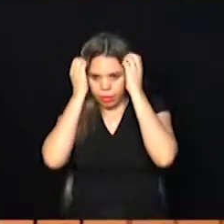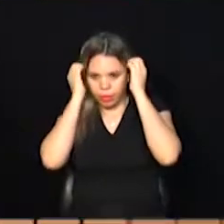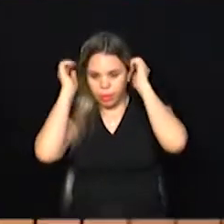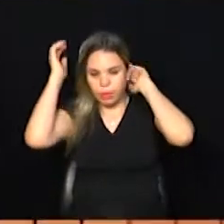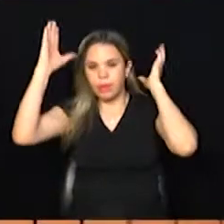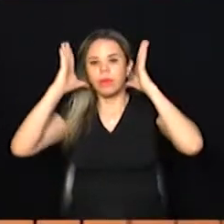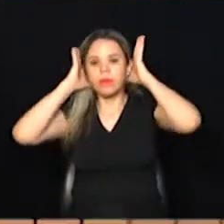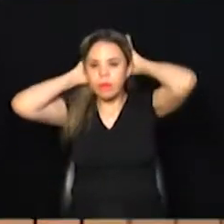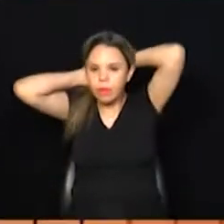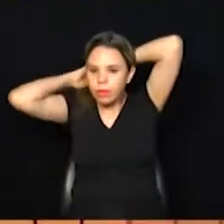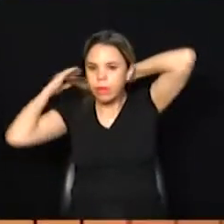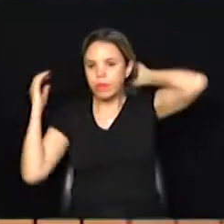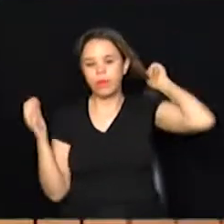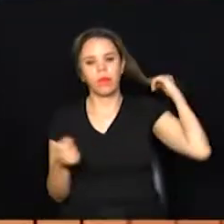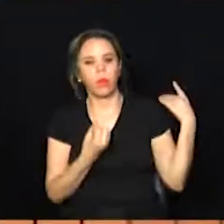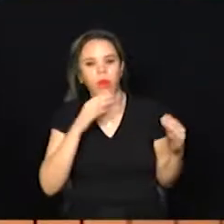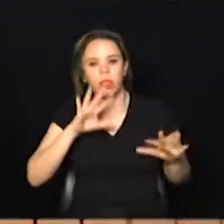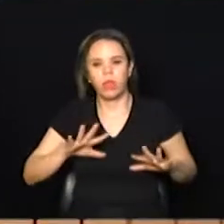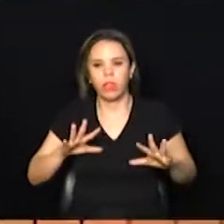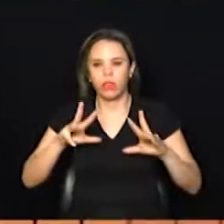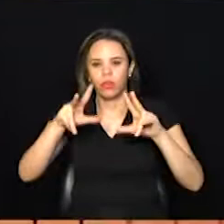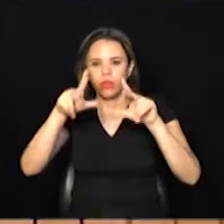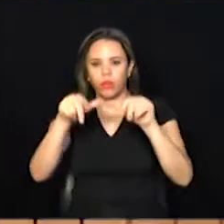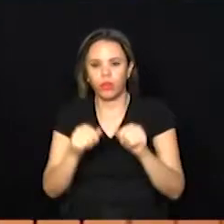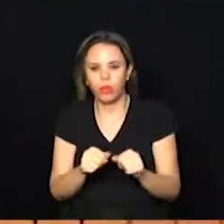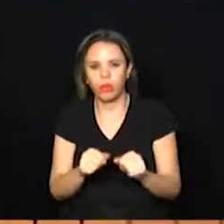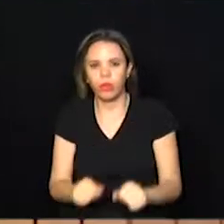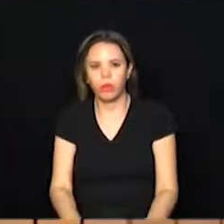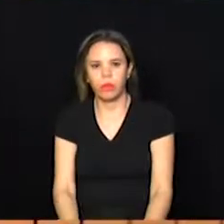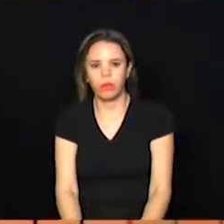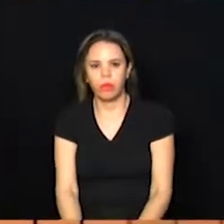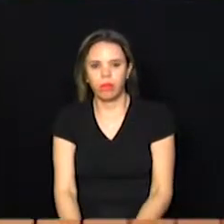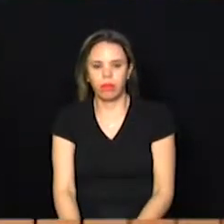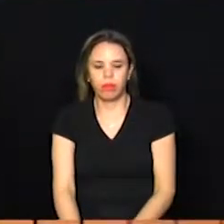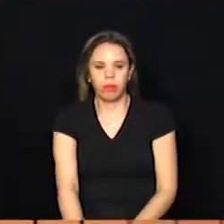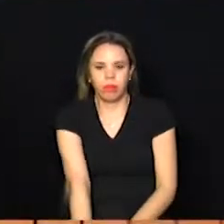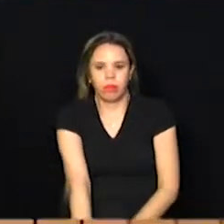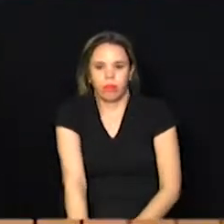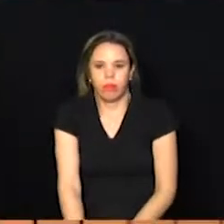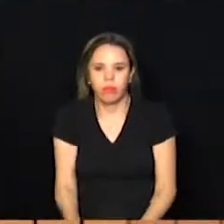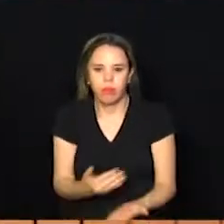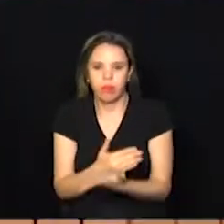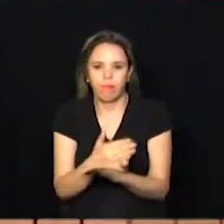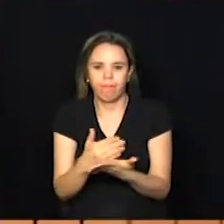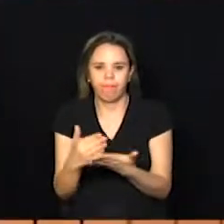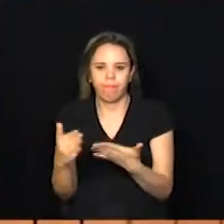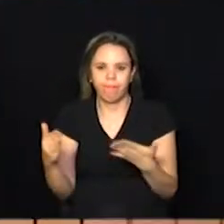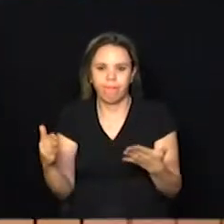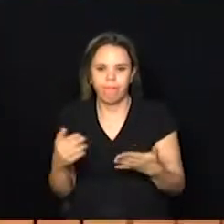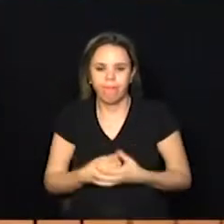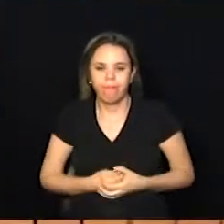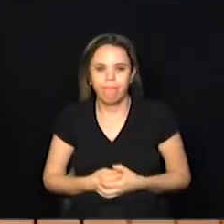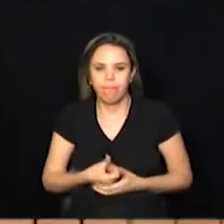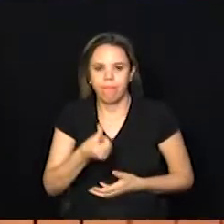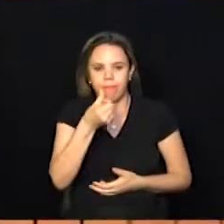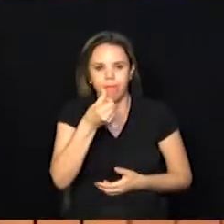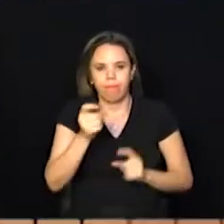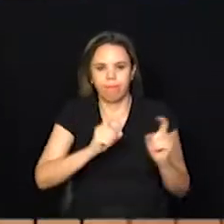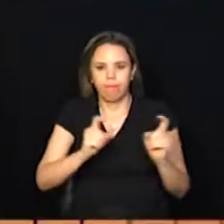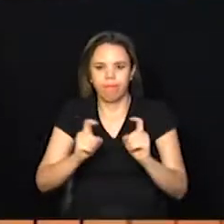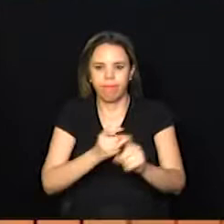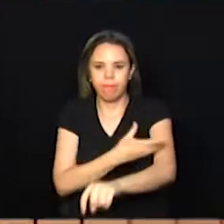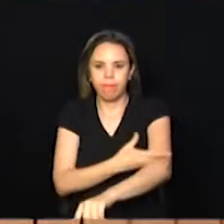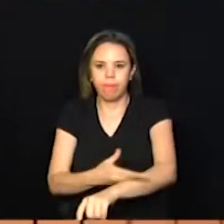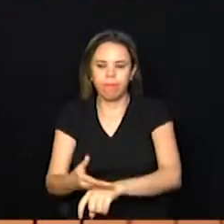Boa tarde a todas, todos e todes. Eu declaro aberta, então, a 6ª reunião